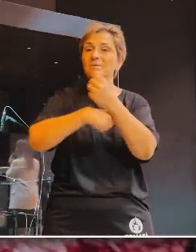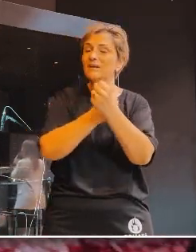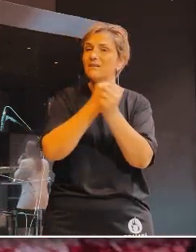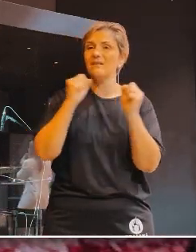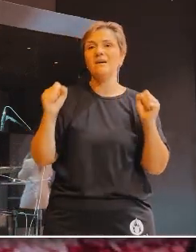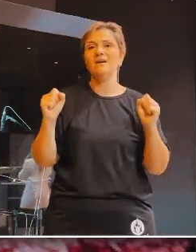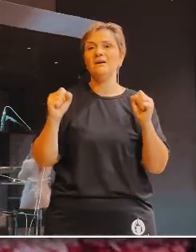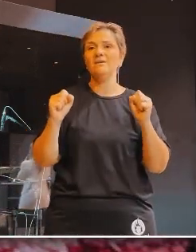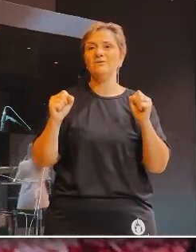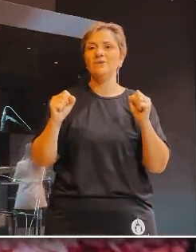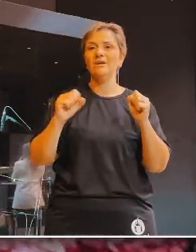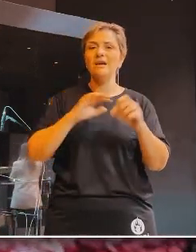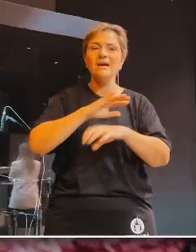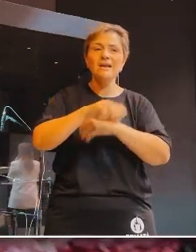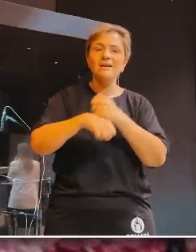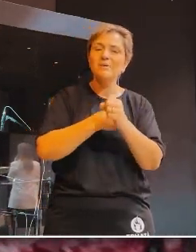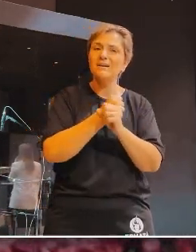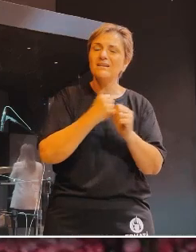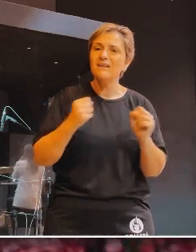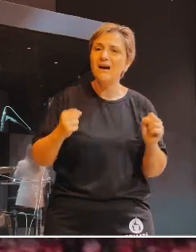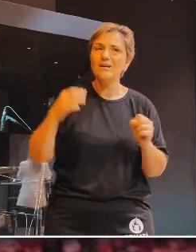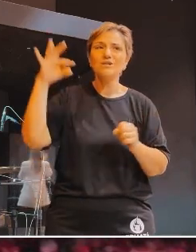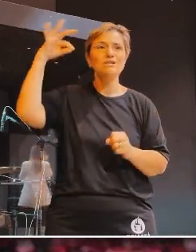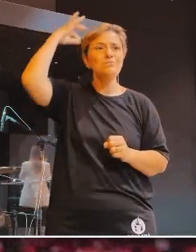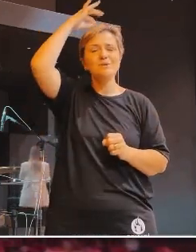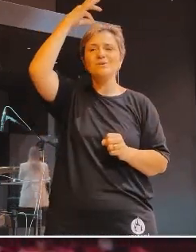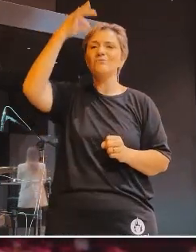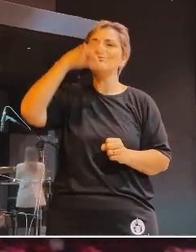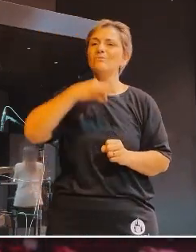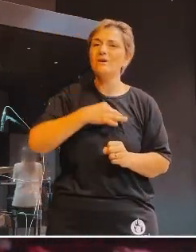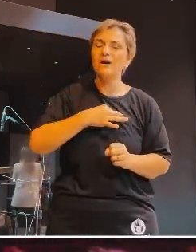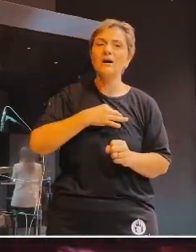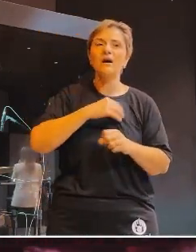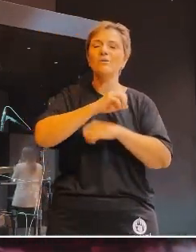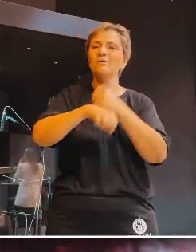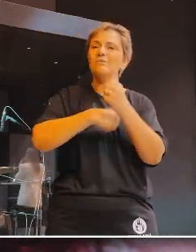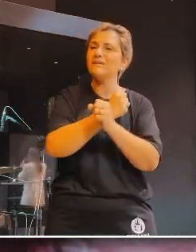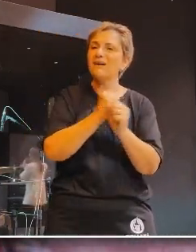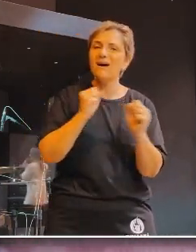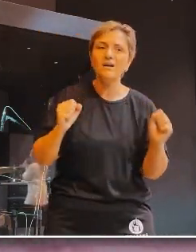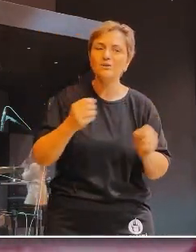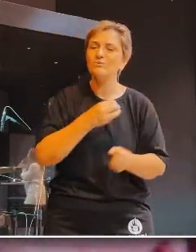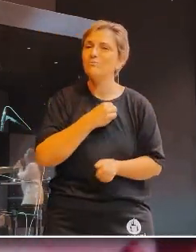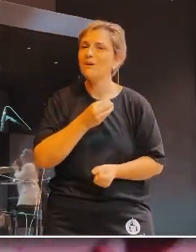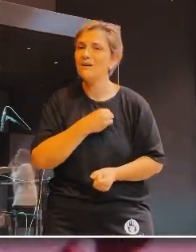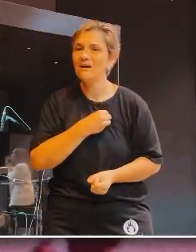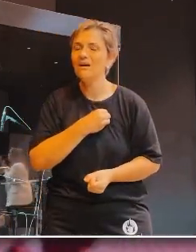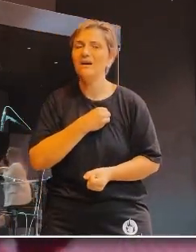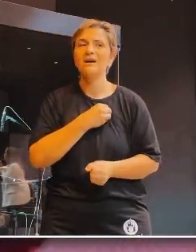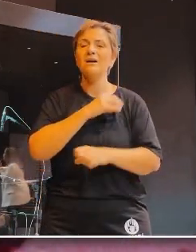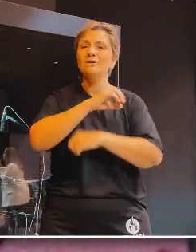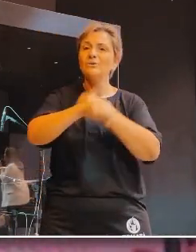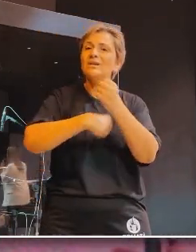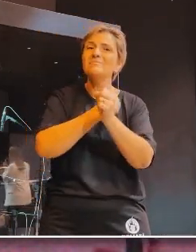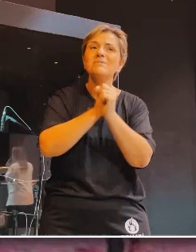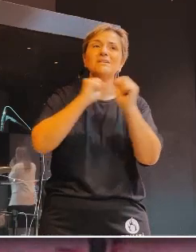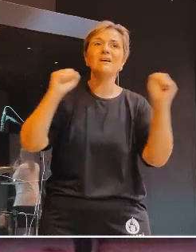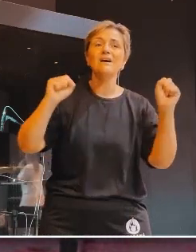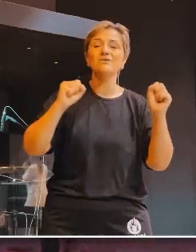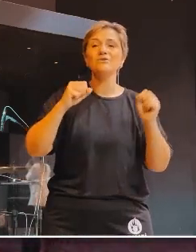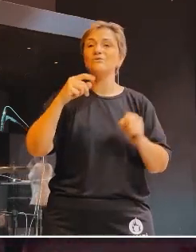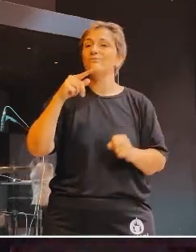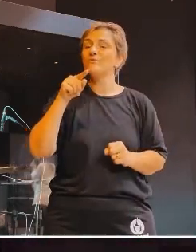liberdade. Liberdade espiritual, liberdade do pecado, liberdade de você